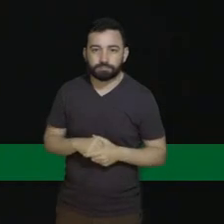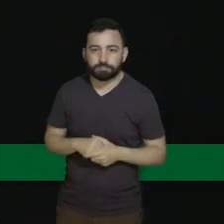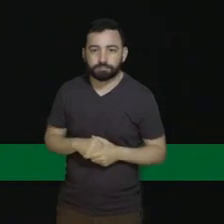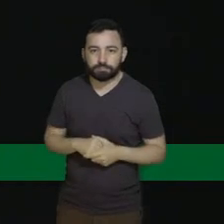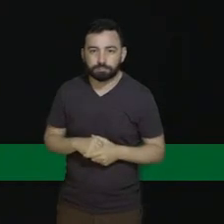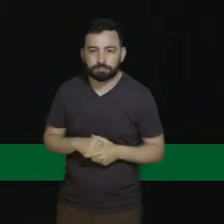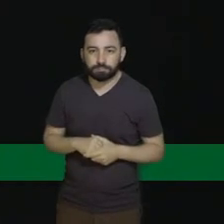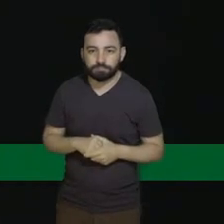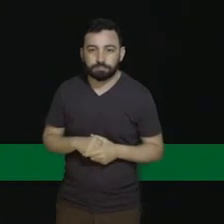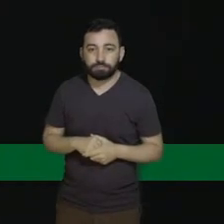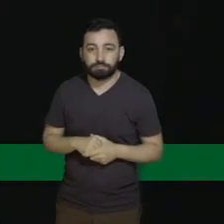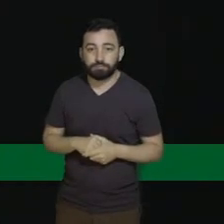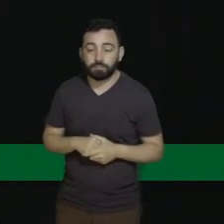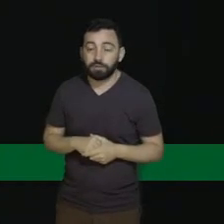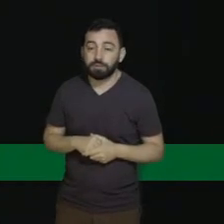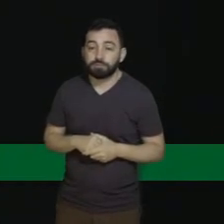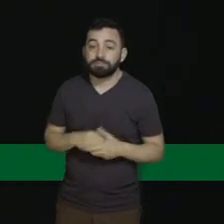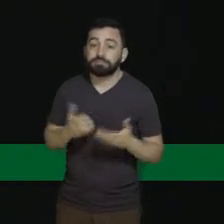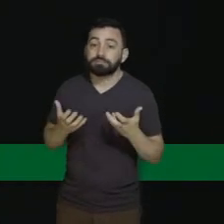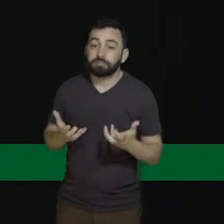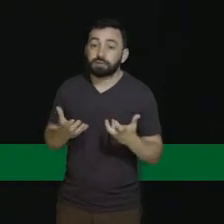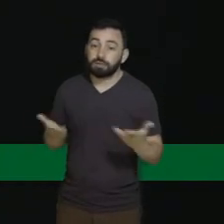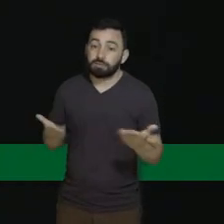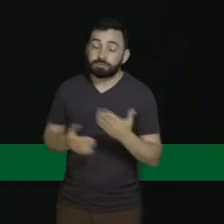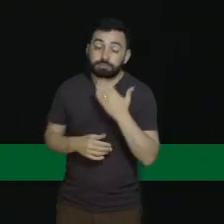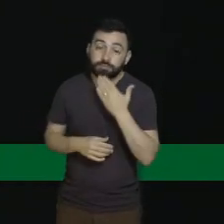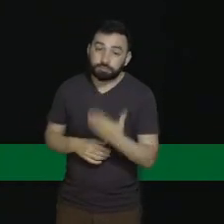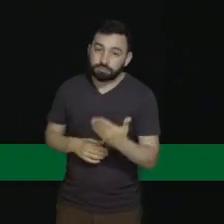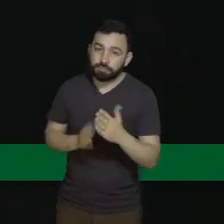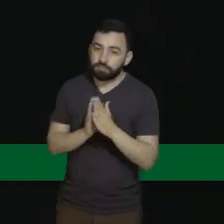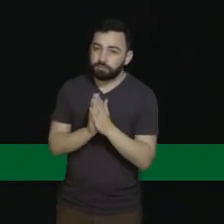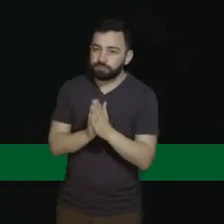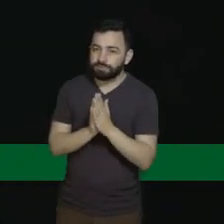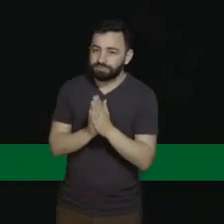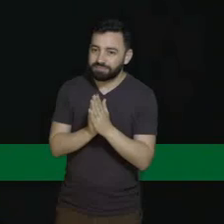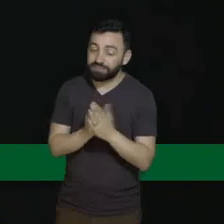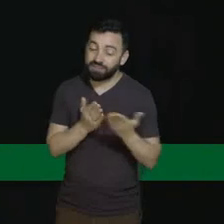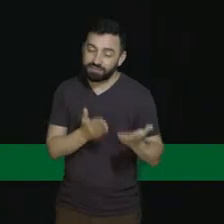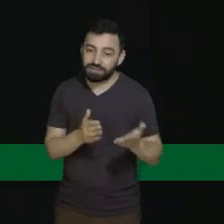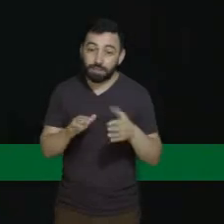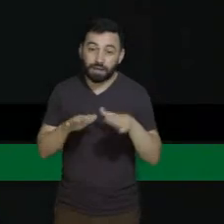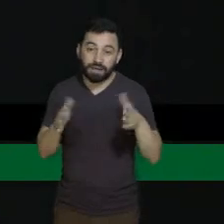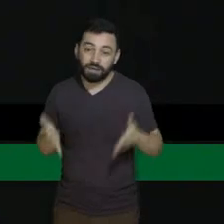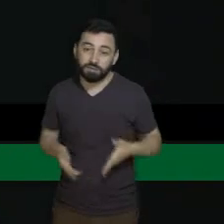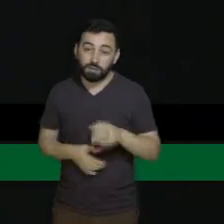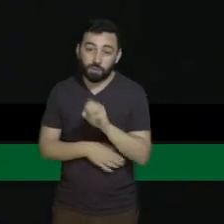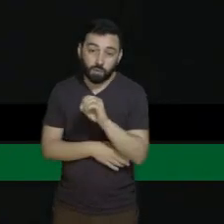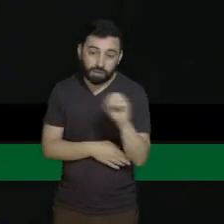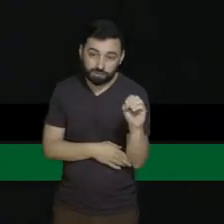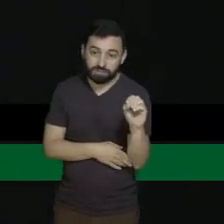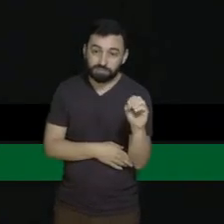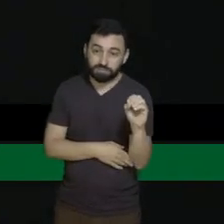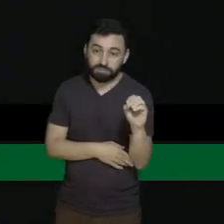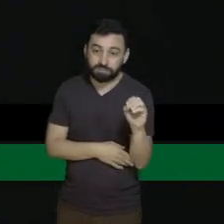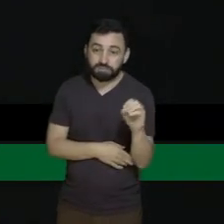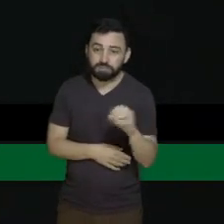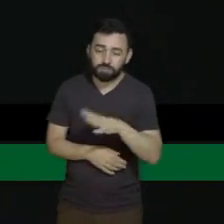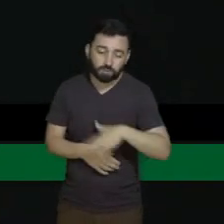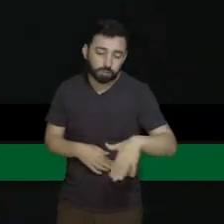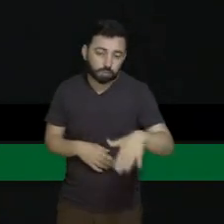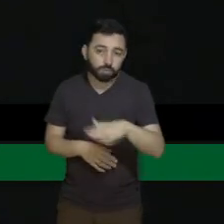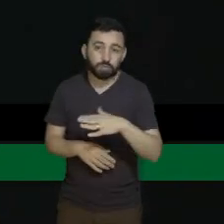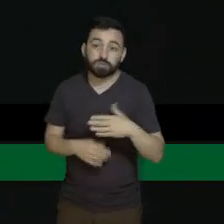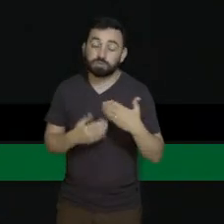Quero, presidente, pedir uma deferência especial à bancada do Oeste Catarinense, aos integrantes da qual dirijo